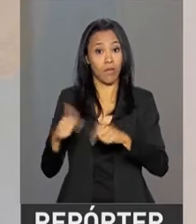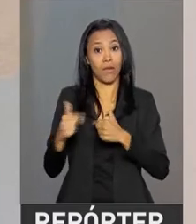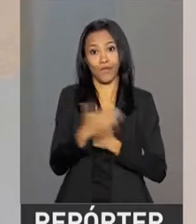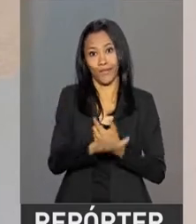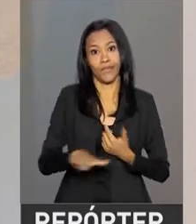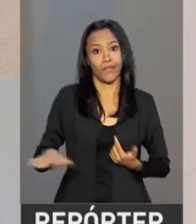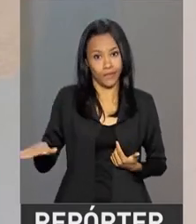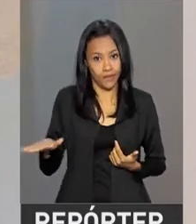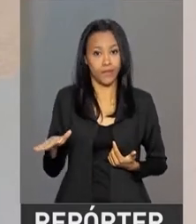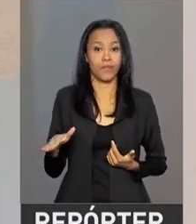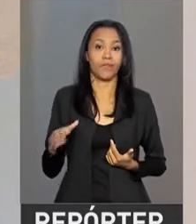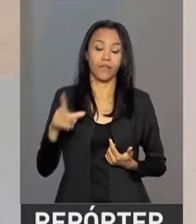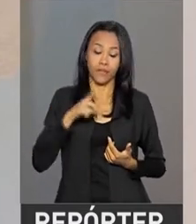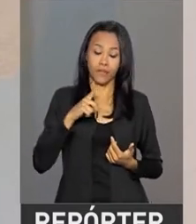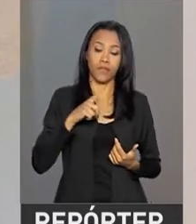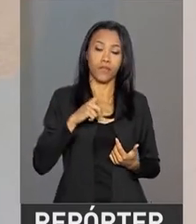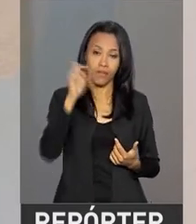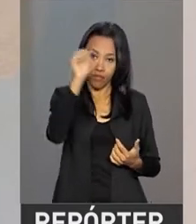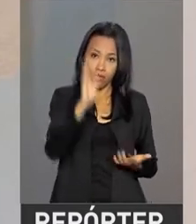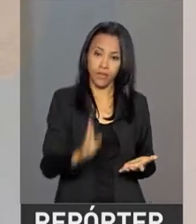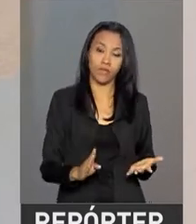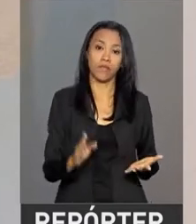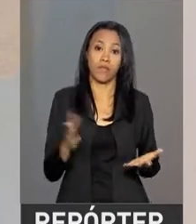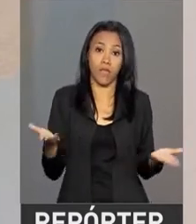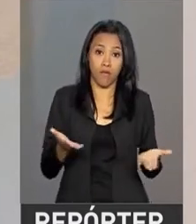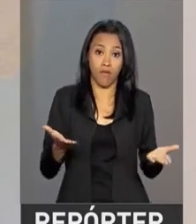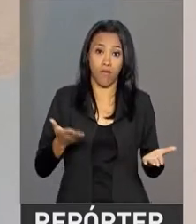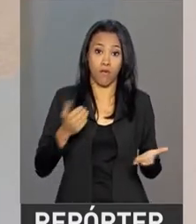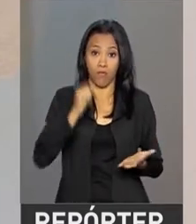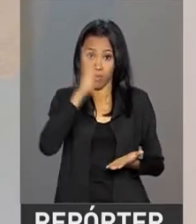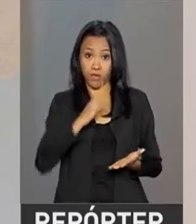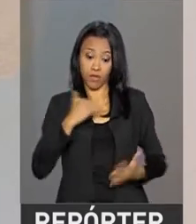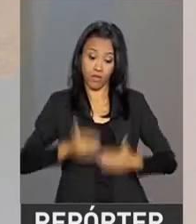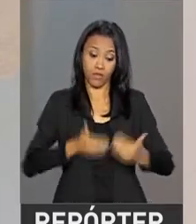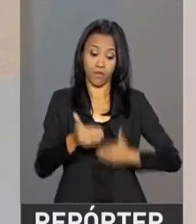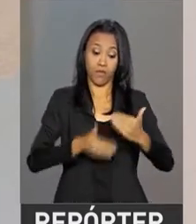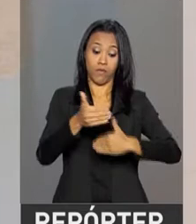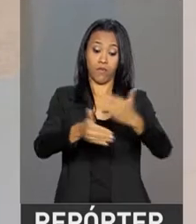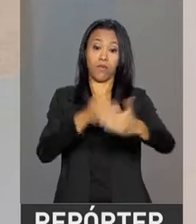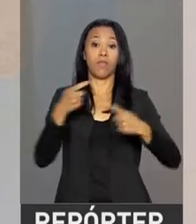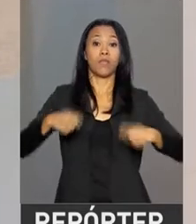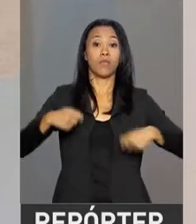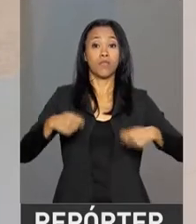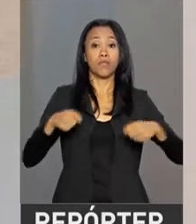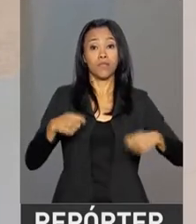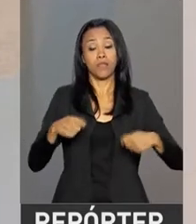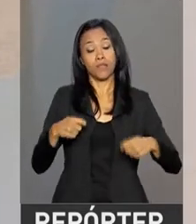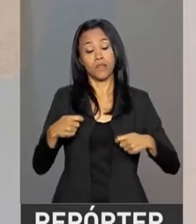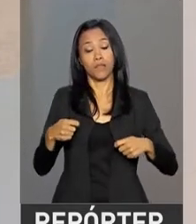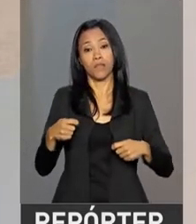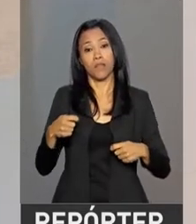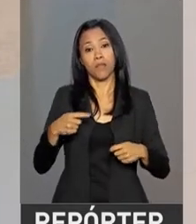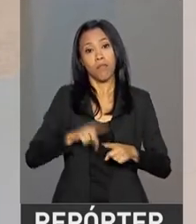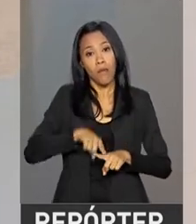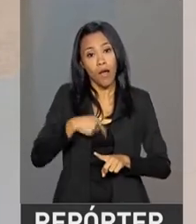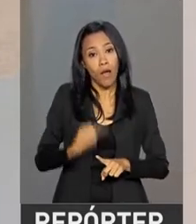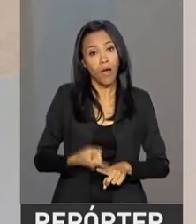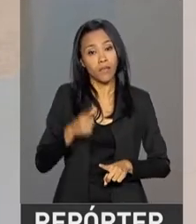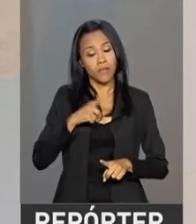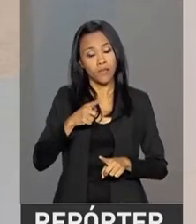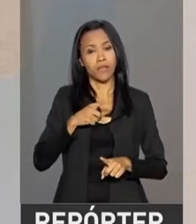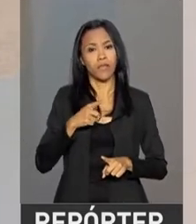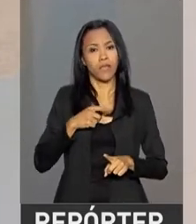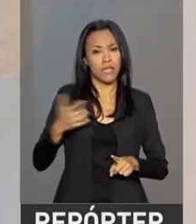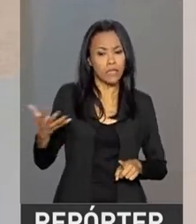vive um momento ímpar de crescimento e que realmente precisa ser é cada vez mais aprimorada essa